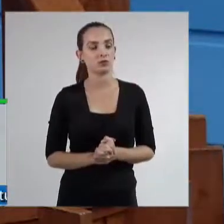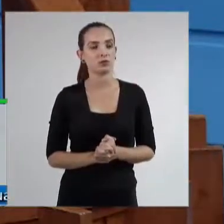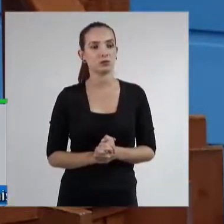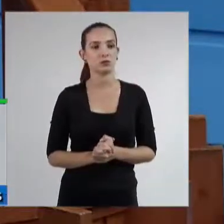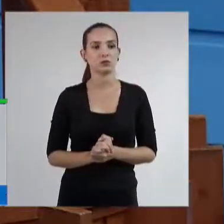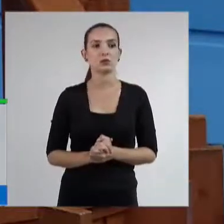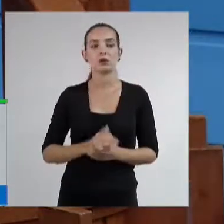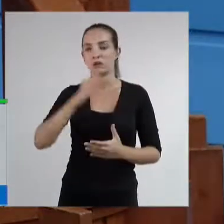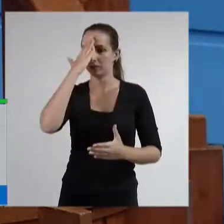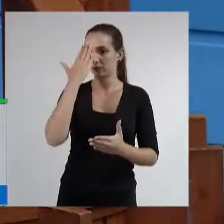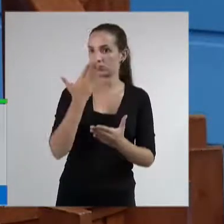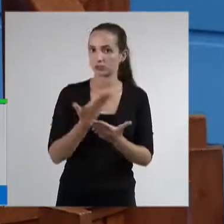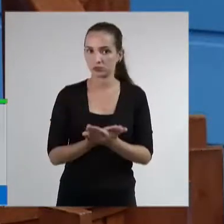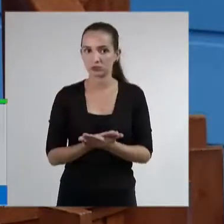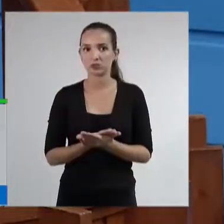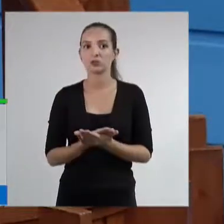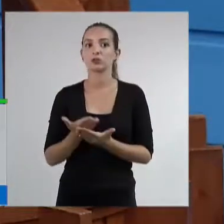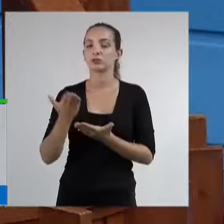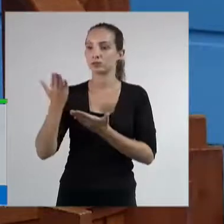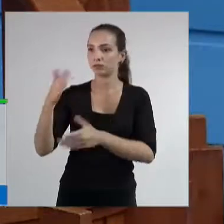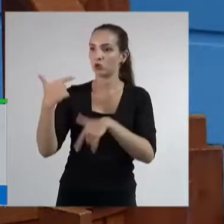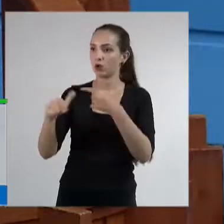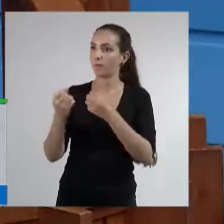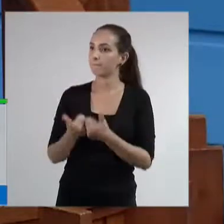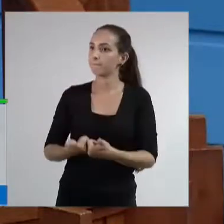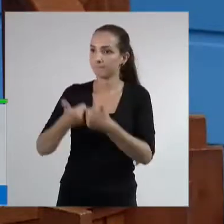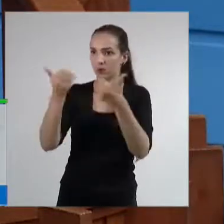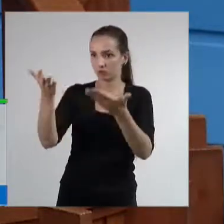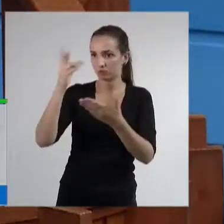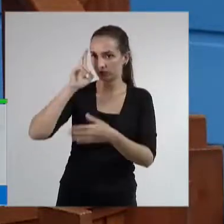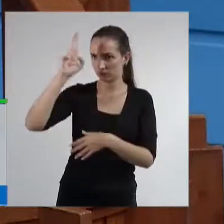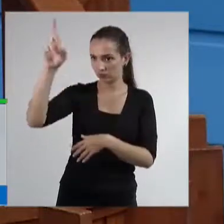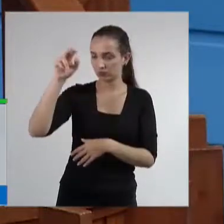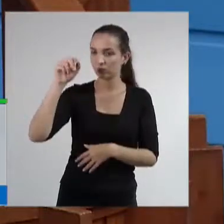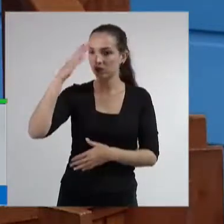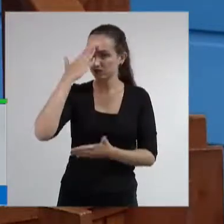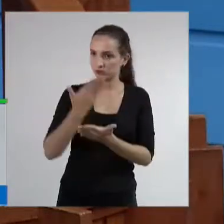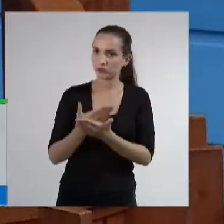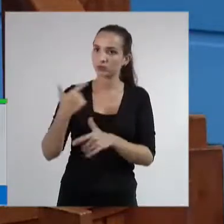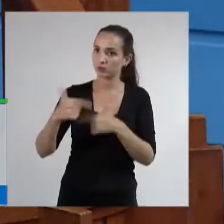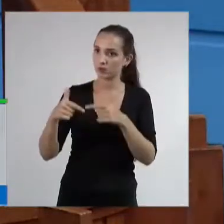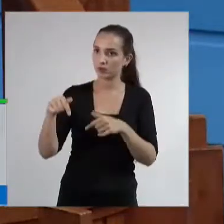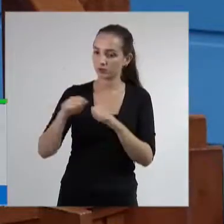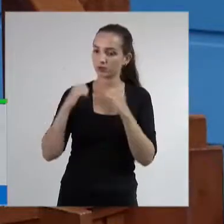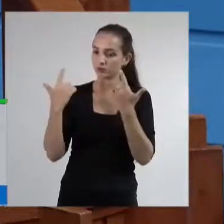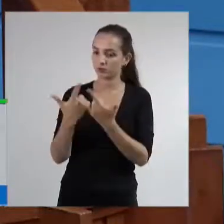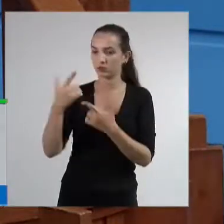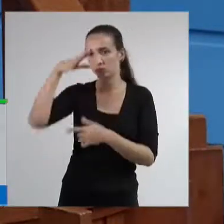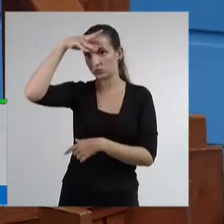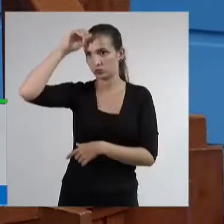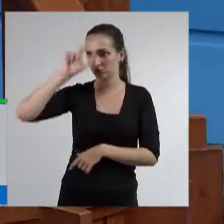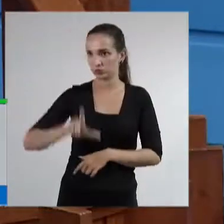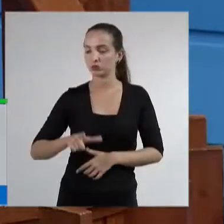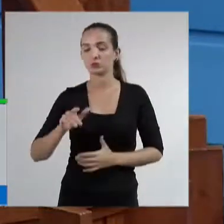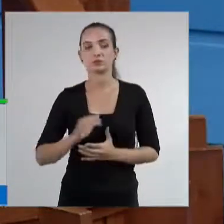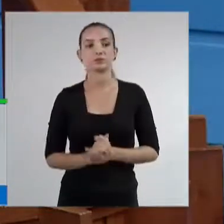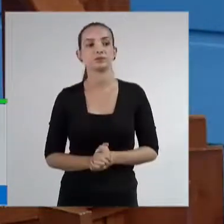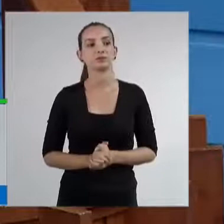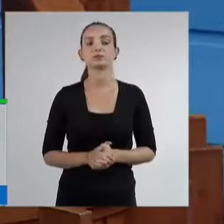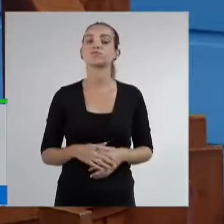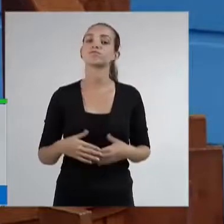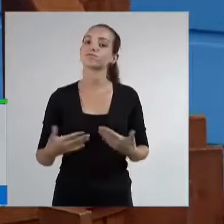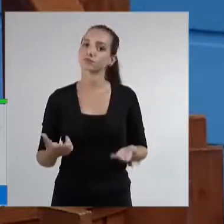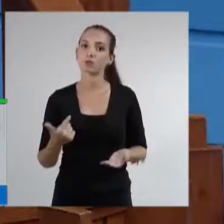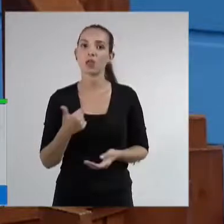Vossa Excelência frente a essa importante Casa de Leis, a Assembleia Legislativa de Mato Grosso do Sul. Bom,